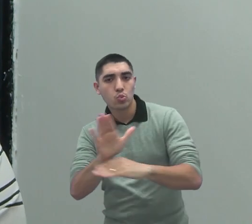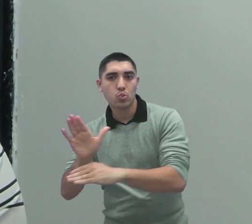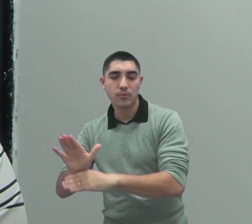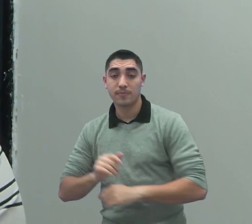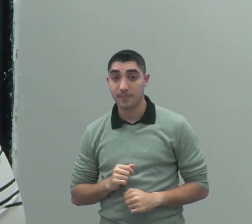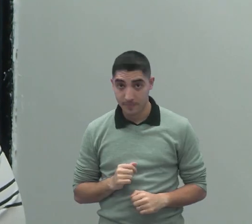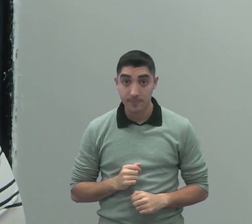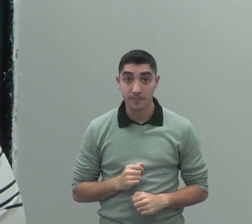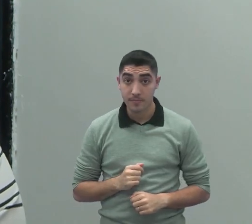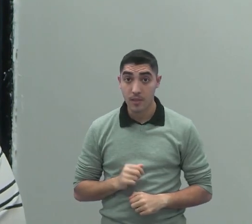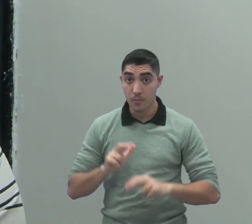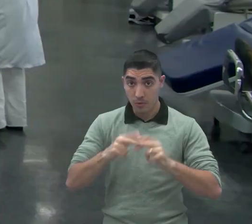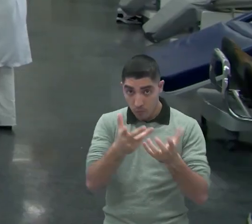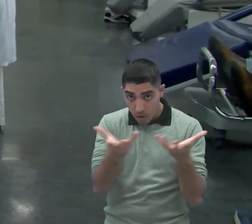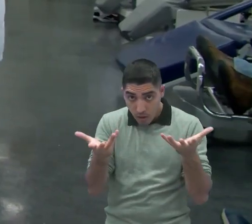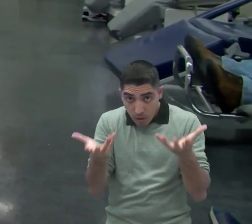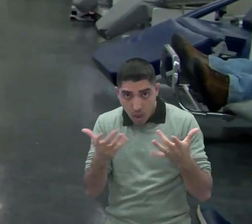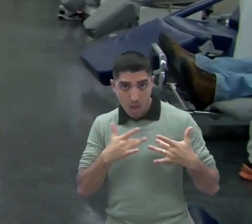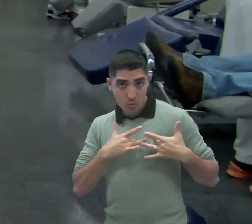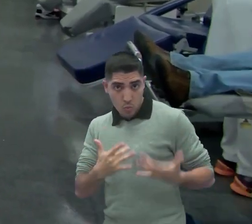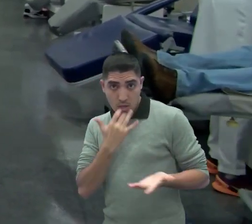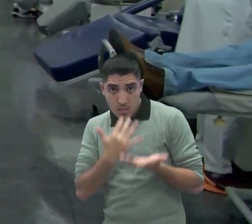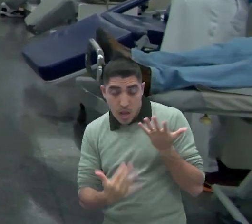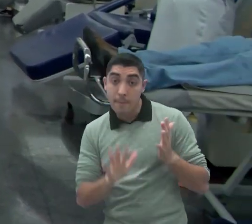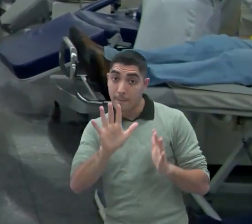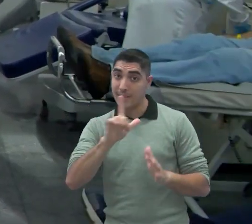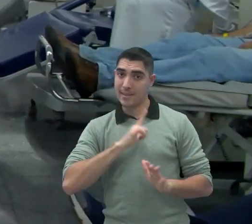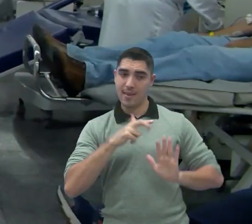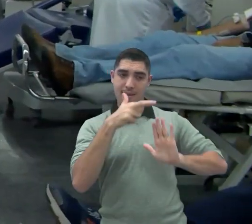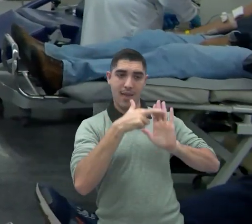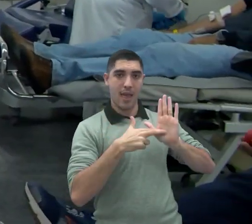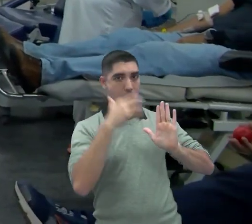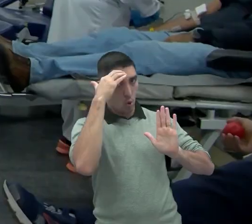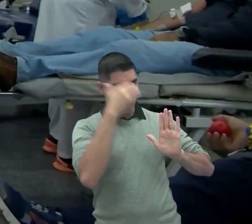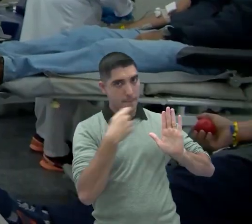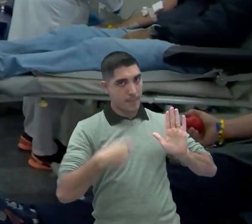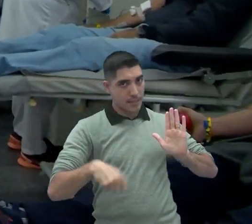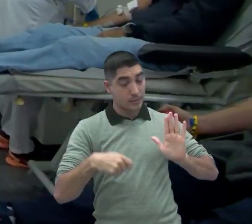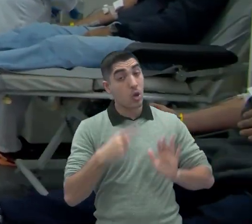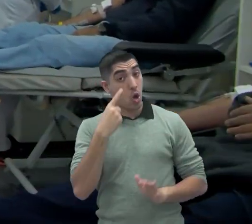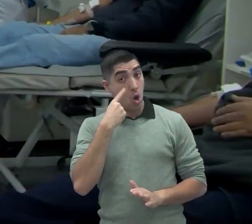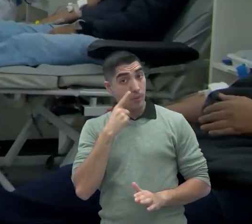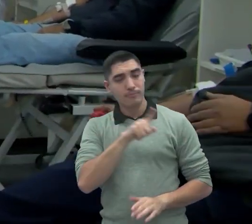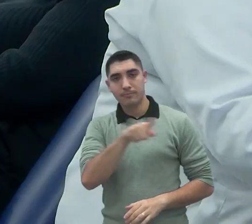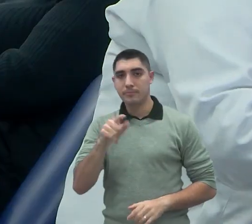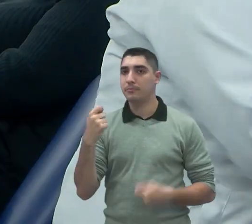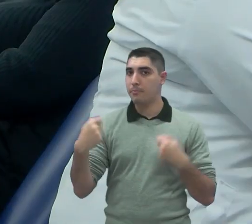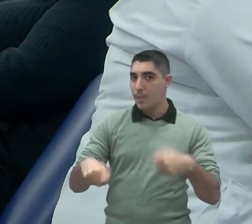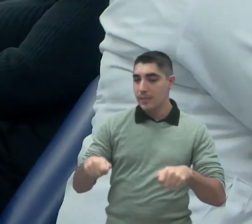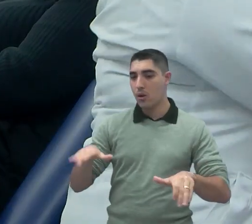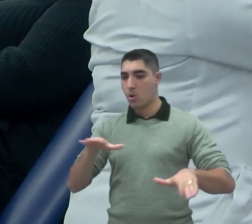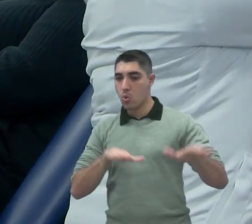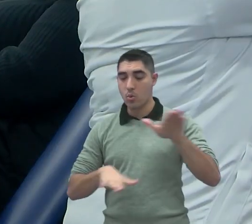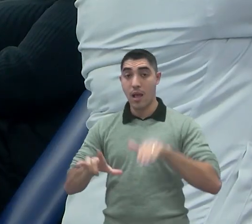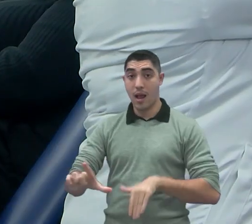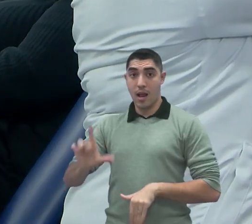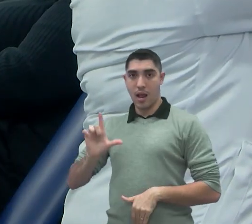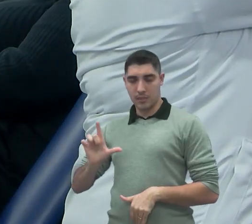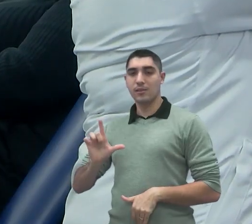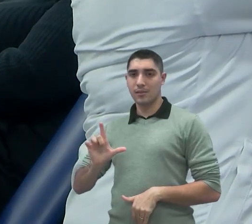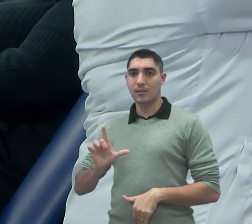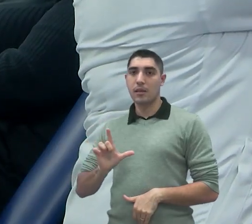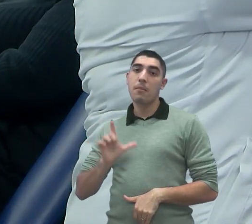gente faça essa corrente do bem. Para se tornar doador, é preciso seguir alguns critérios. São esses cuidados